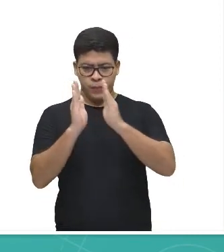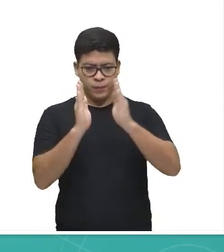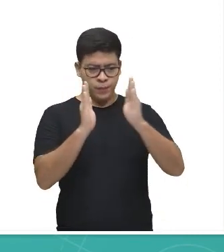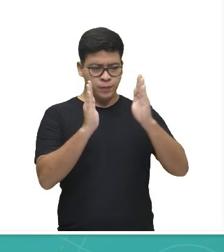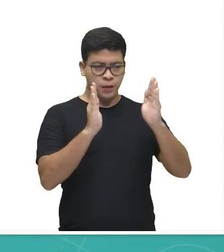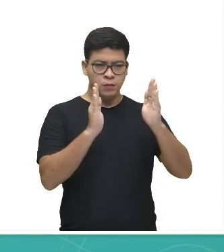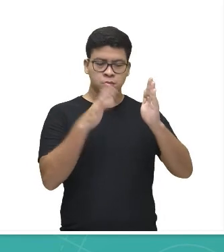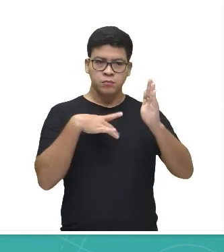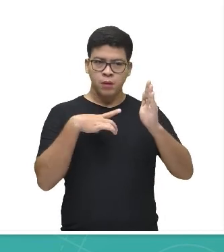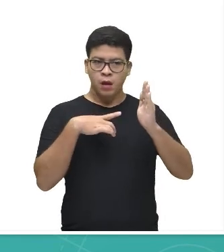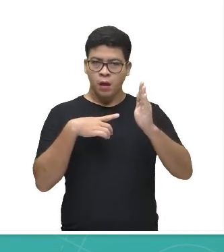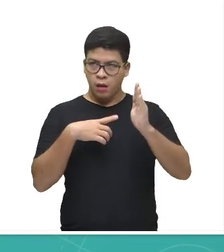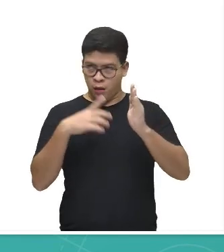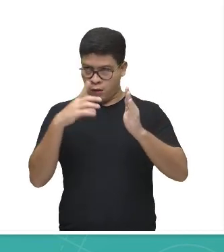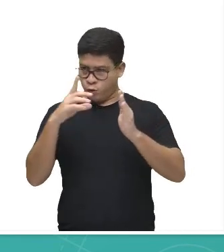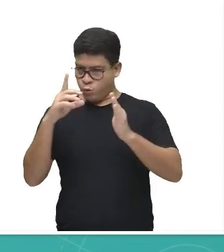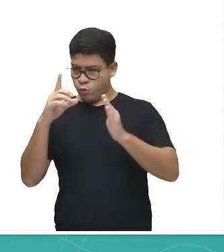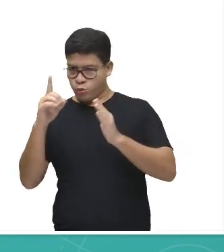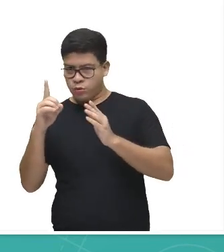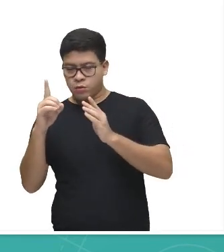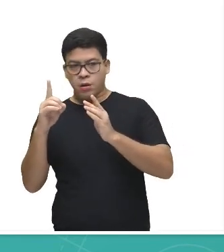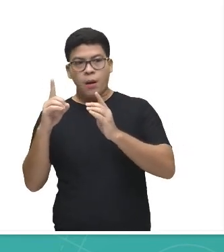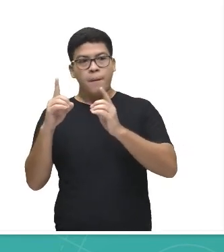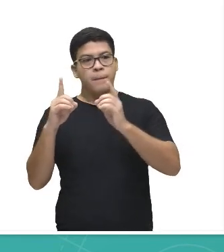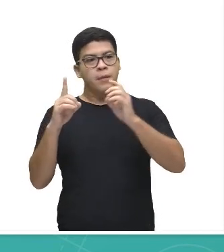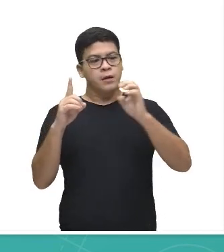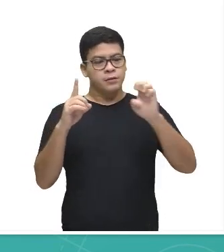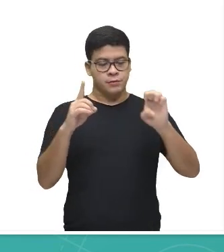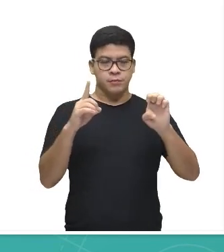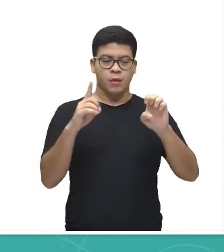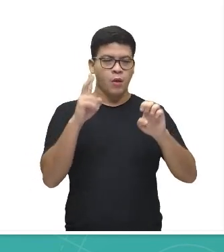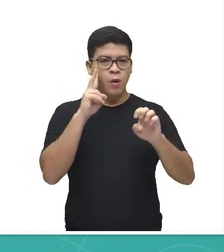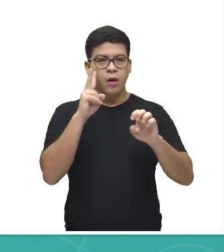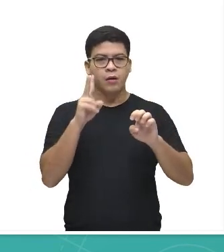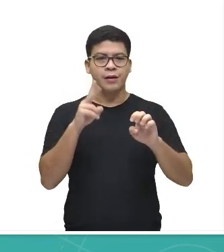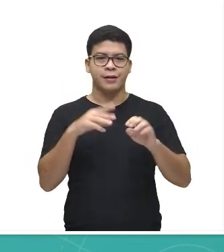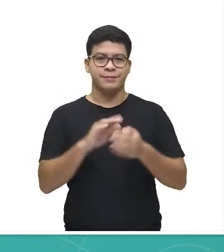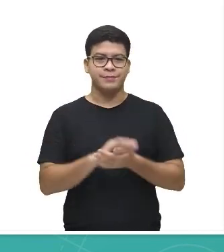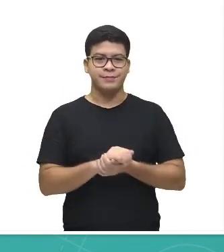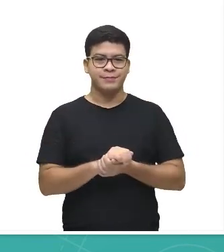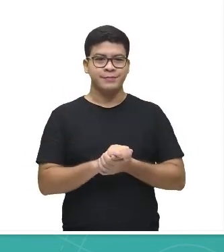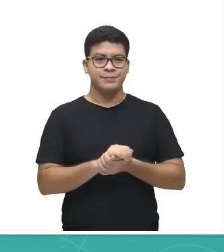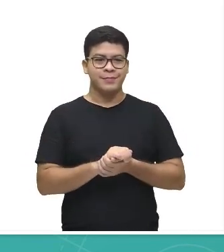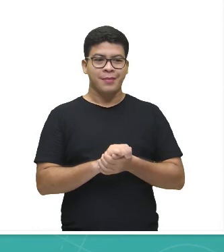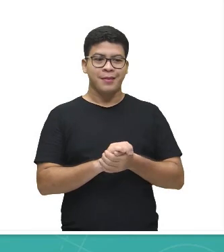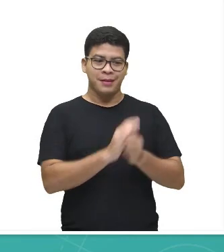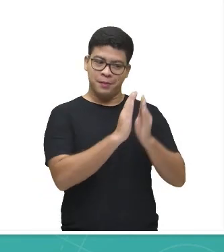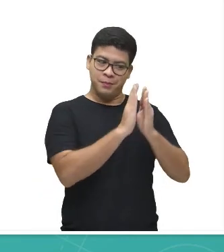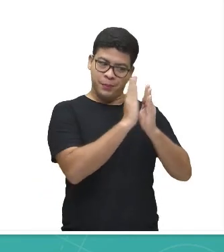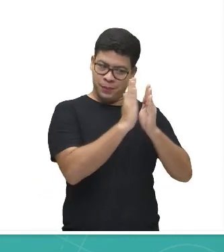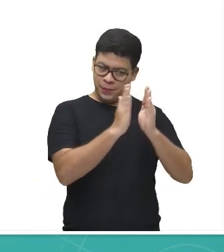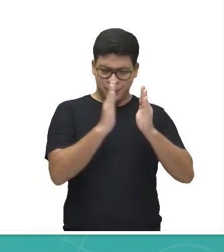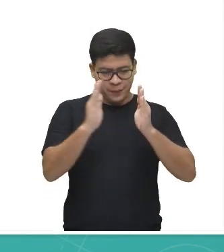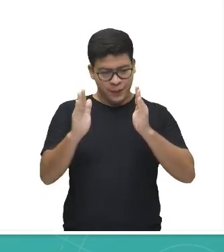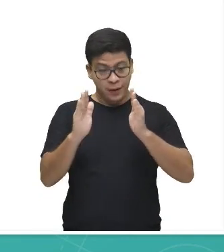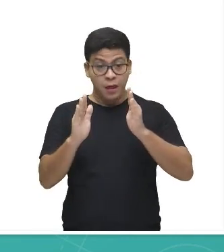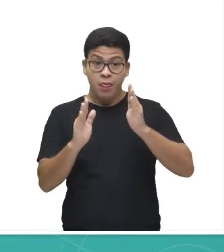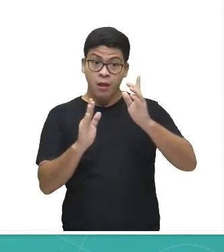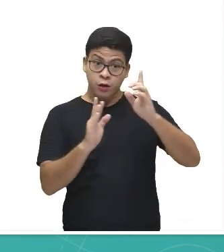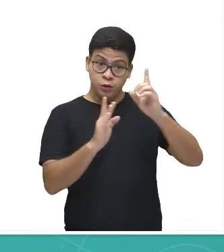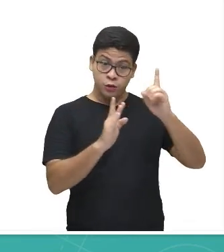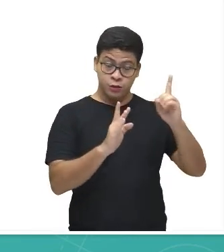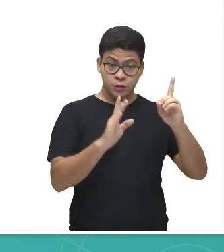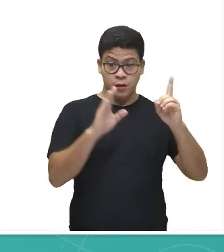o traço aqui da operação, tá? E ir somando. Então, para quem tem dúvida nessa soma aqui, ó,